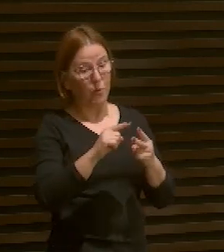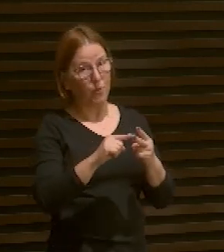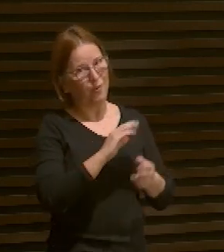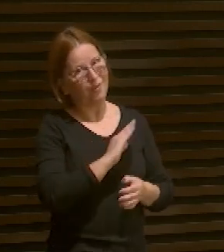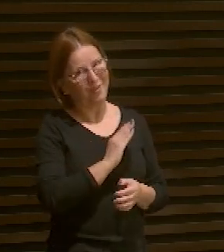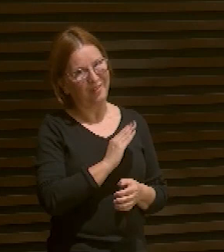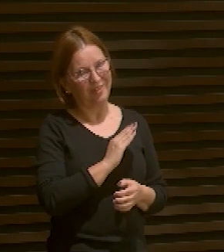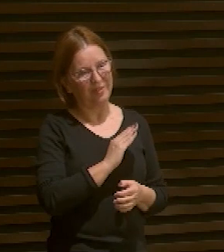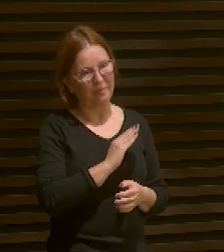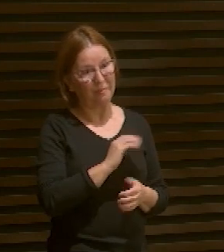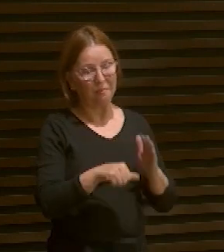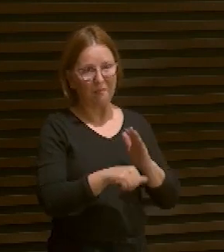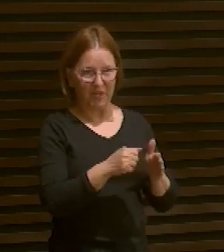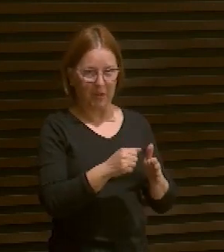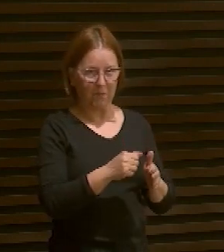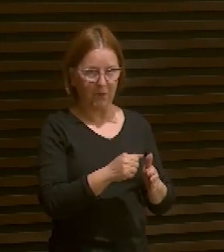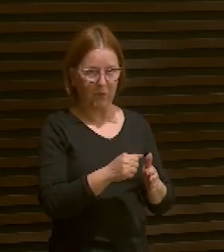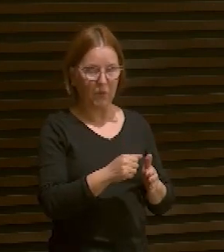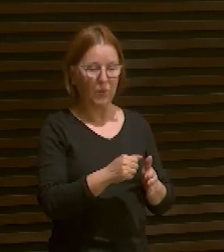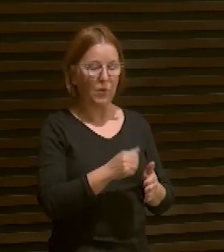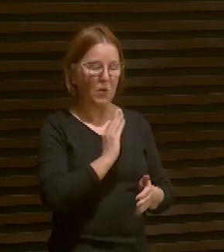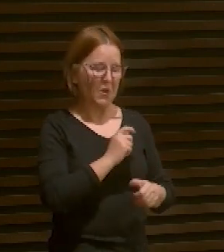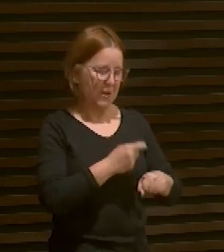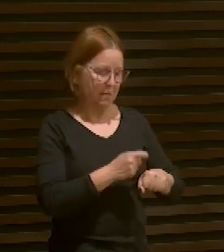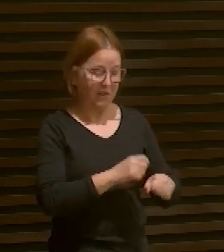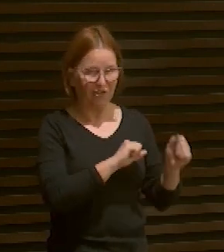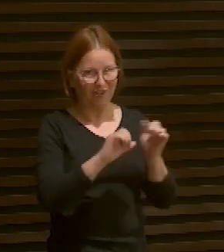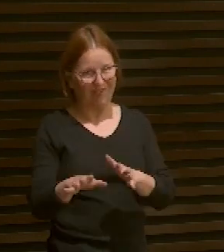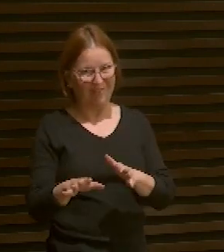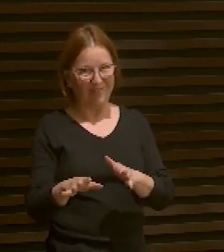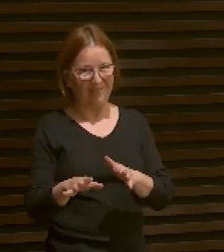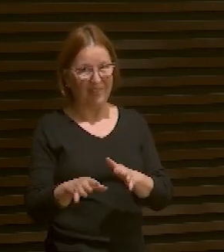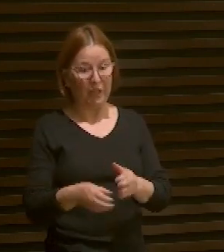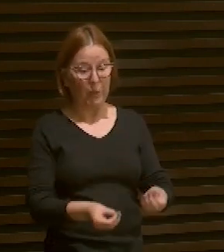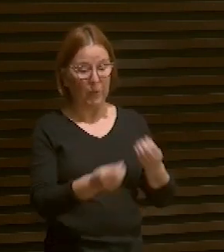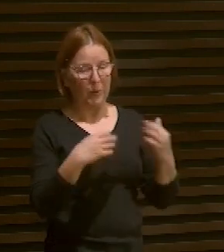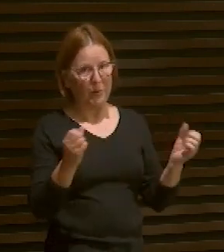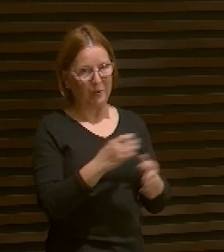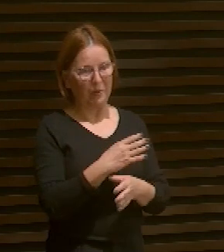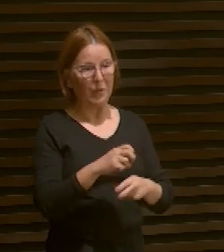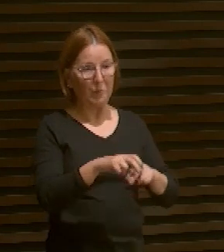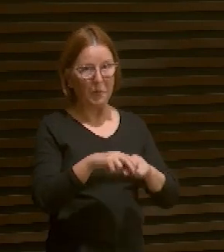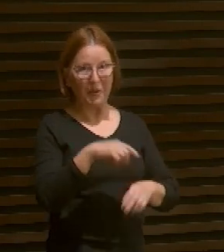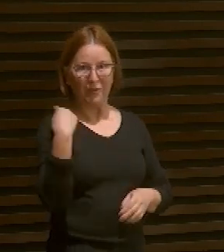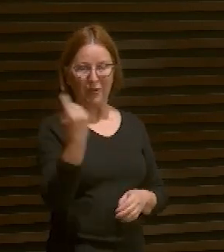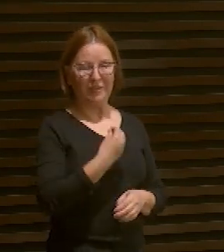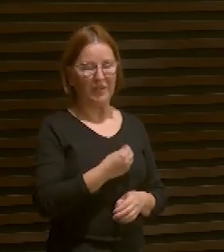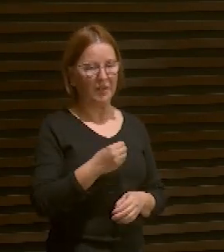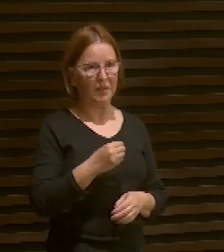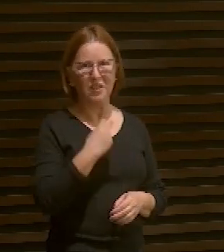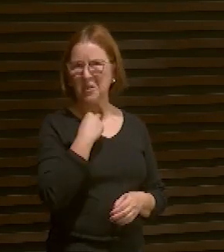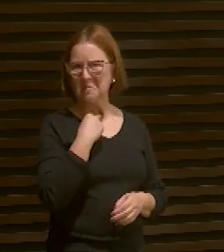um coração primeiro para colocar o outro. Por isso que a nossa vida não pode ser de pecado e de